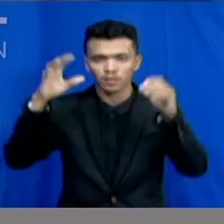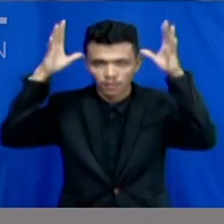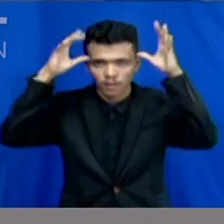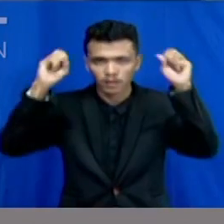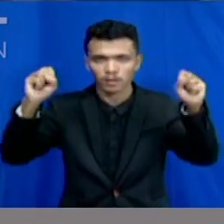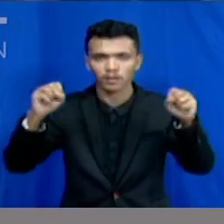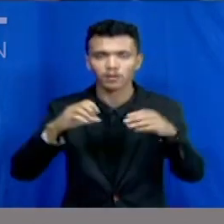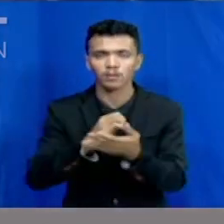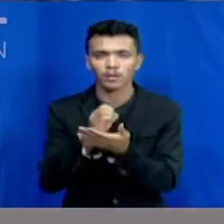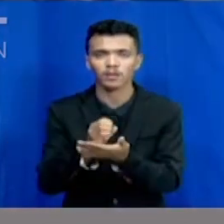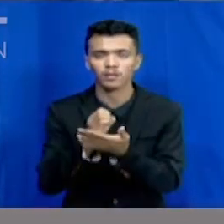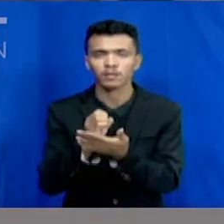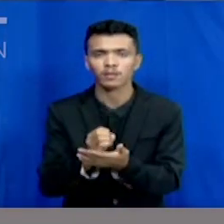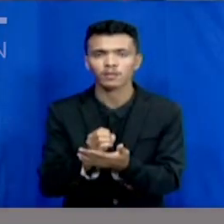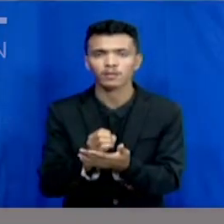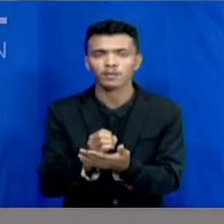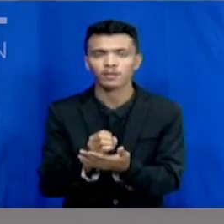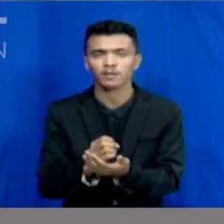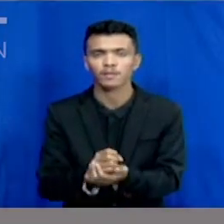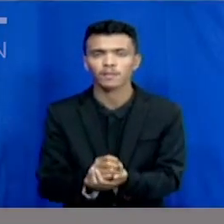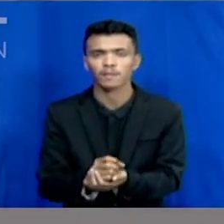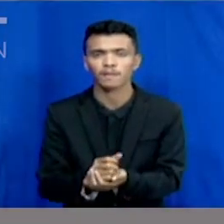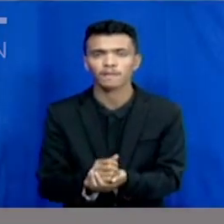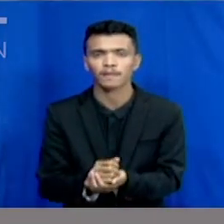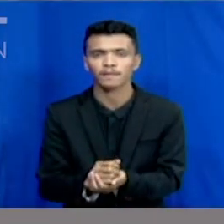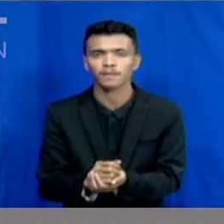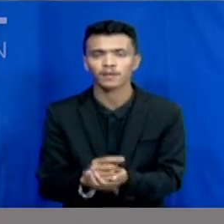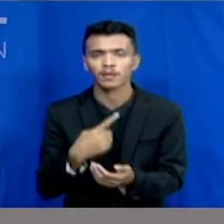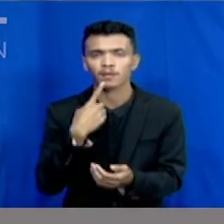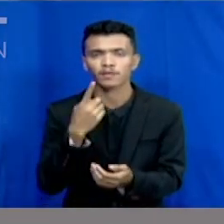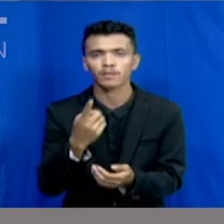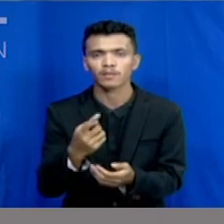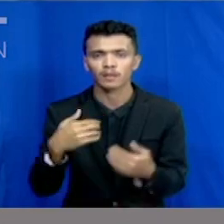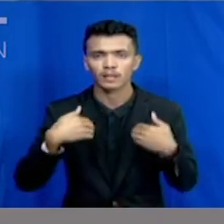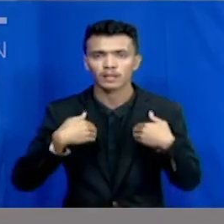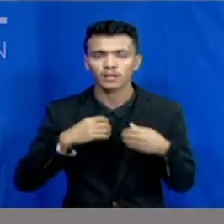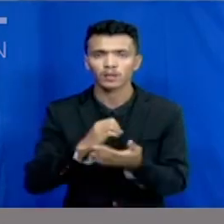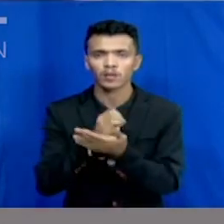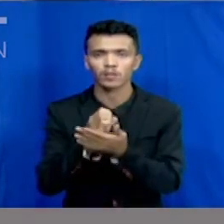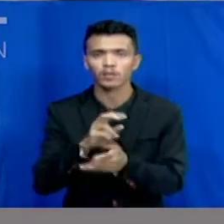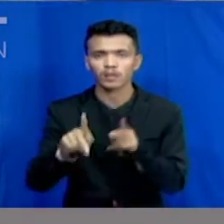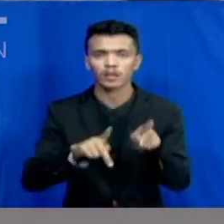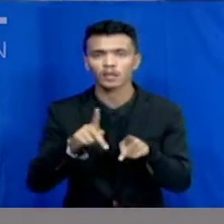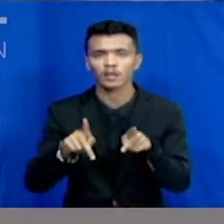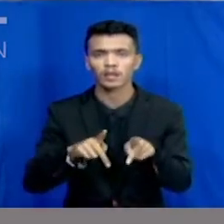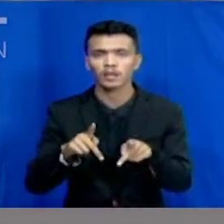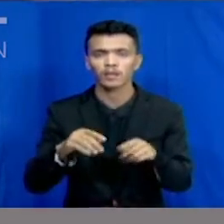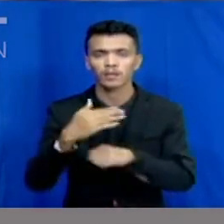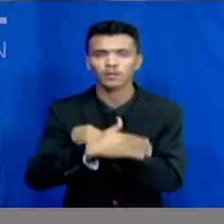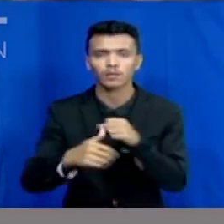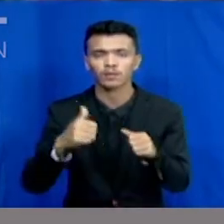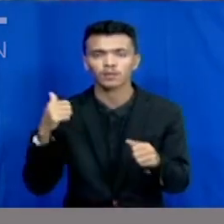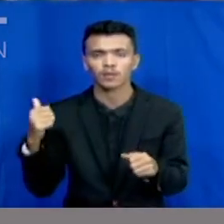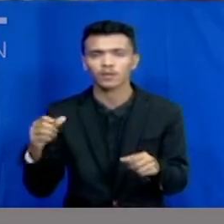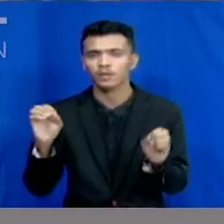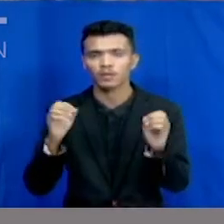Regional Administrativa Especial Oikusi Ambeno, Arsenio Pesambano, afirma Iha Oikusi cidadão estrangeiro nang atus limaresin, maka